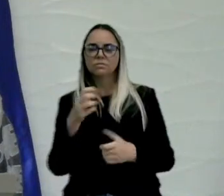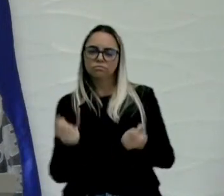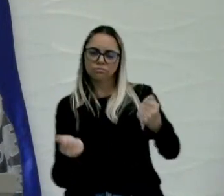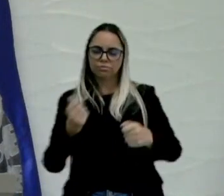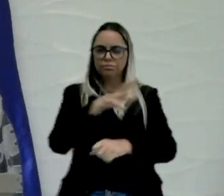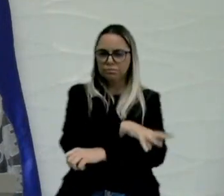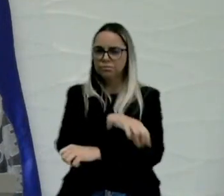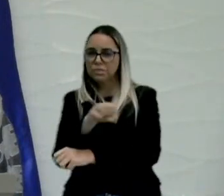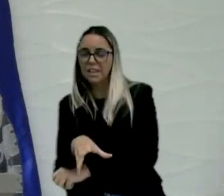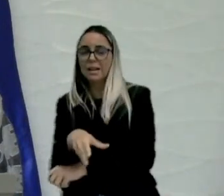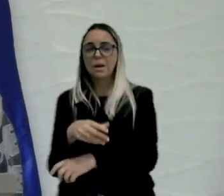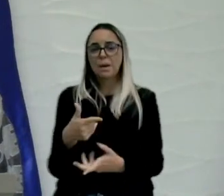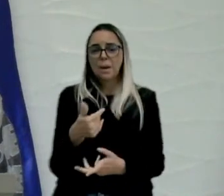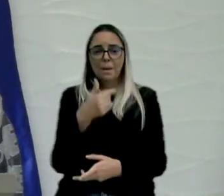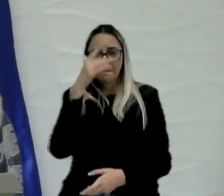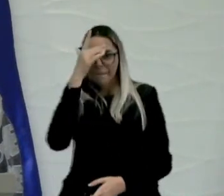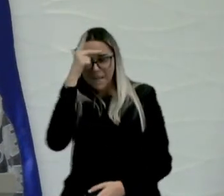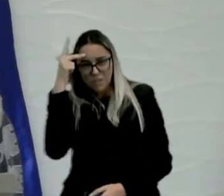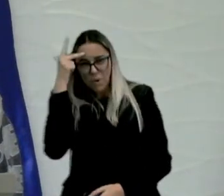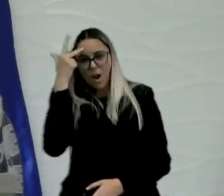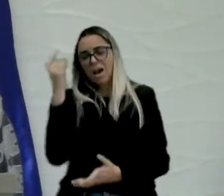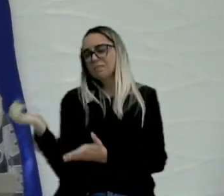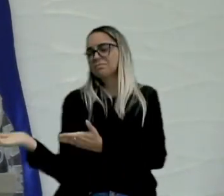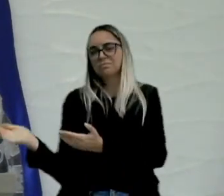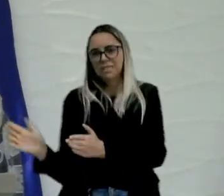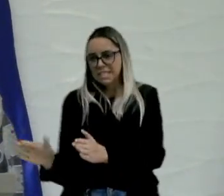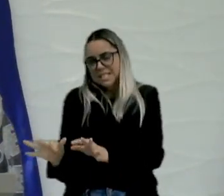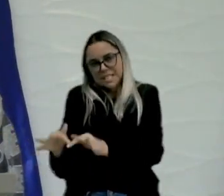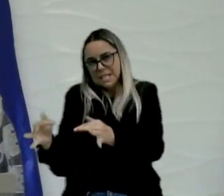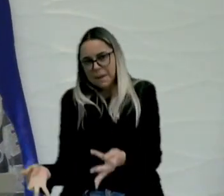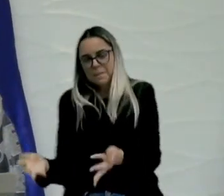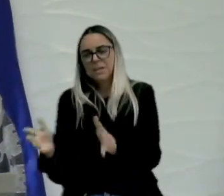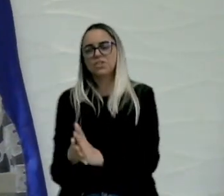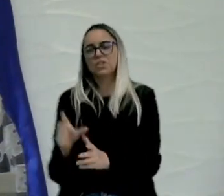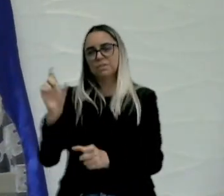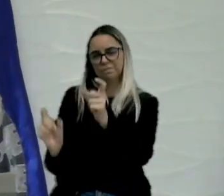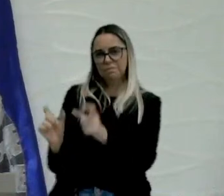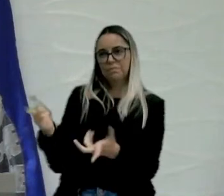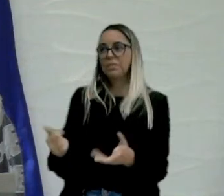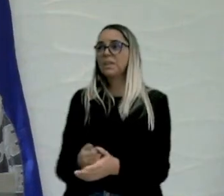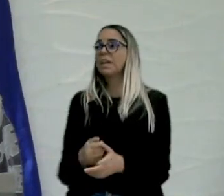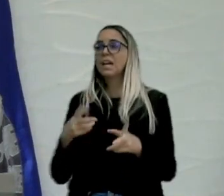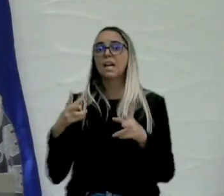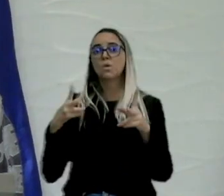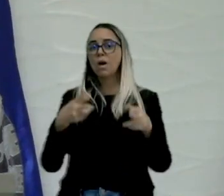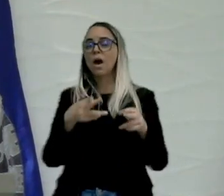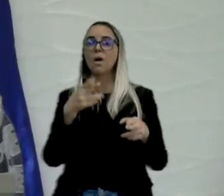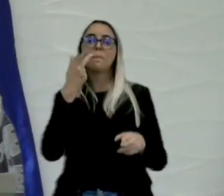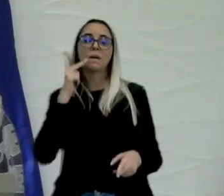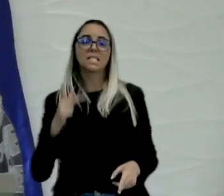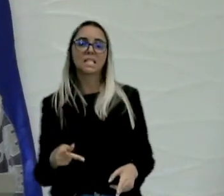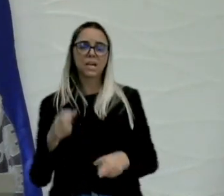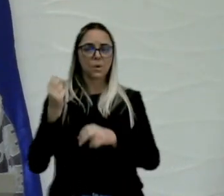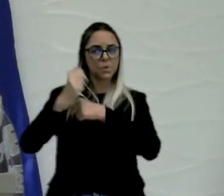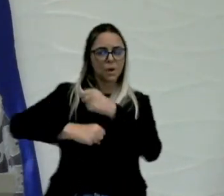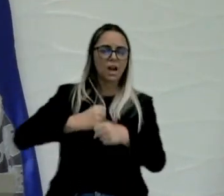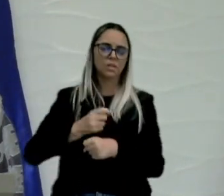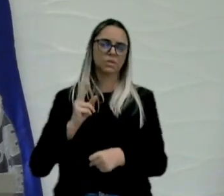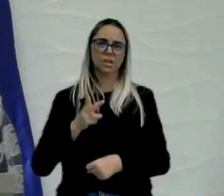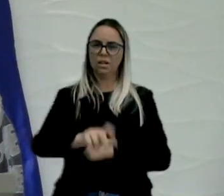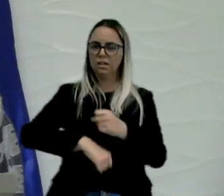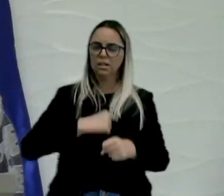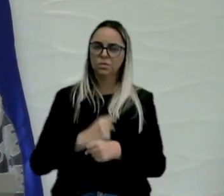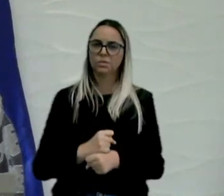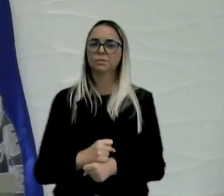produtores que todo ano é feito isso e o vereador pezinho fazia todo ano isso